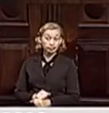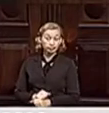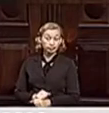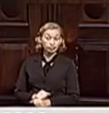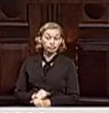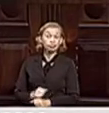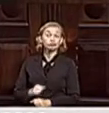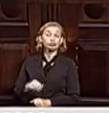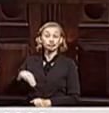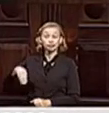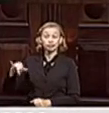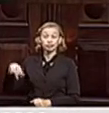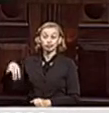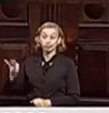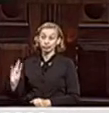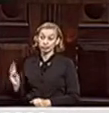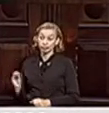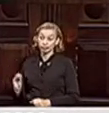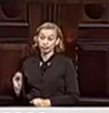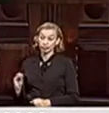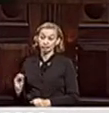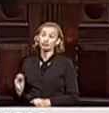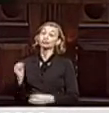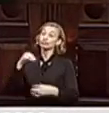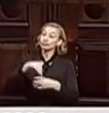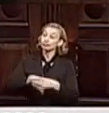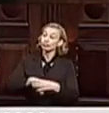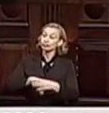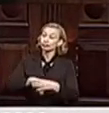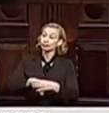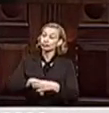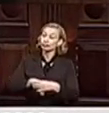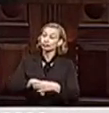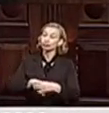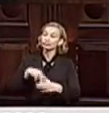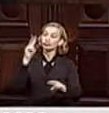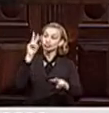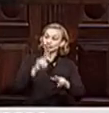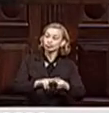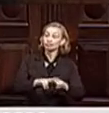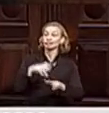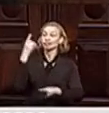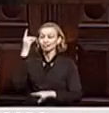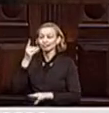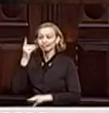Barbosa, votaria favoravelmente a prisão de deputado.